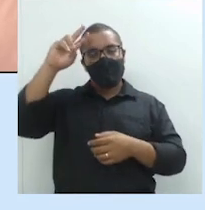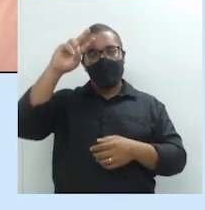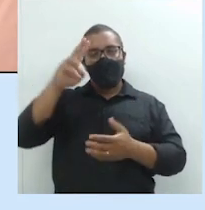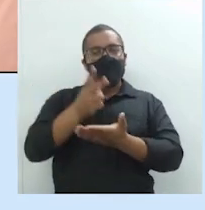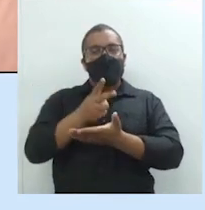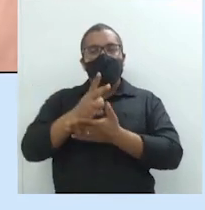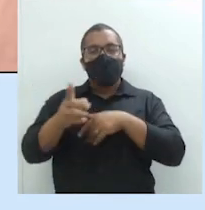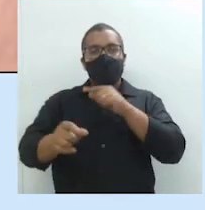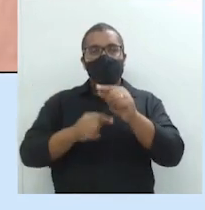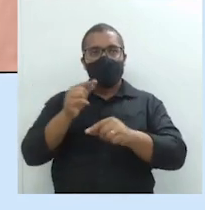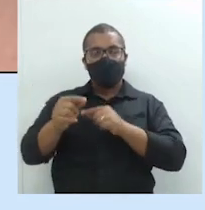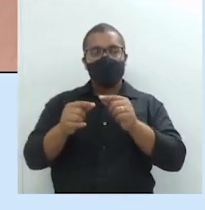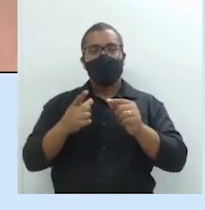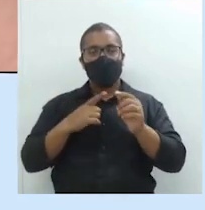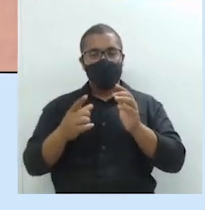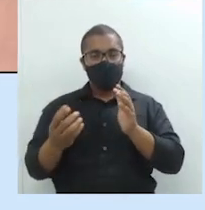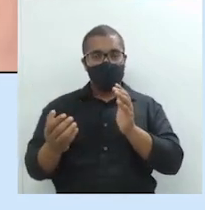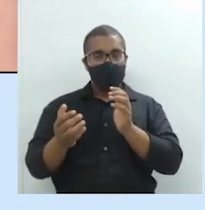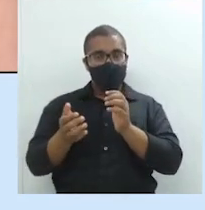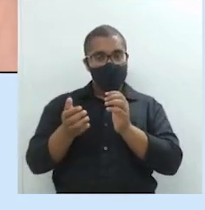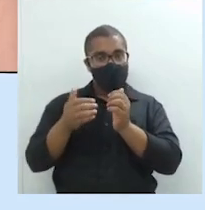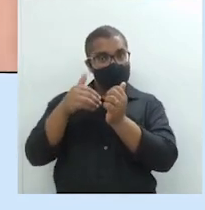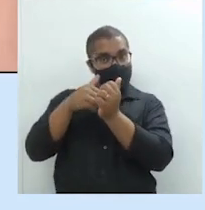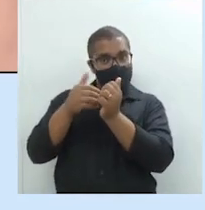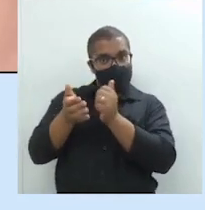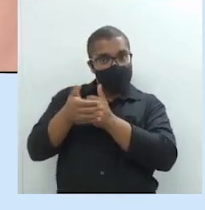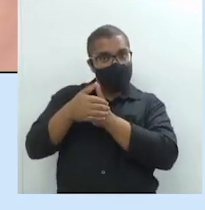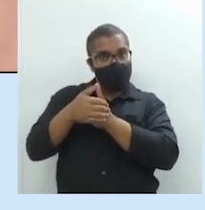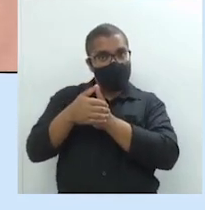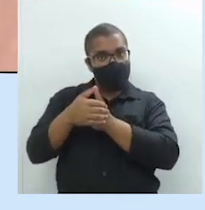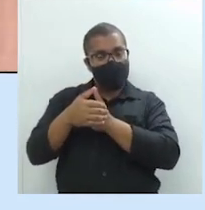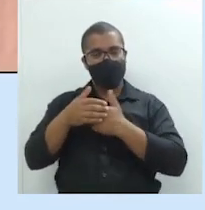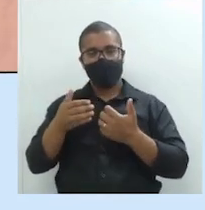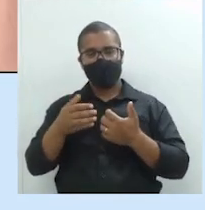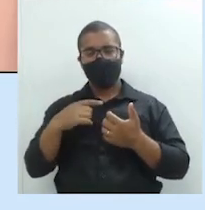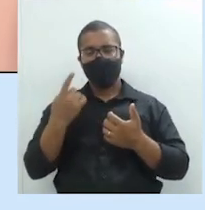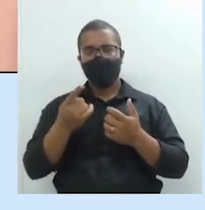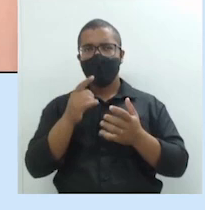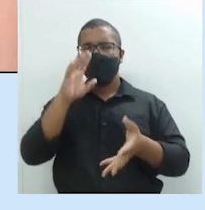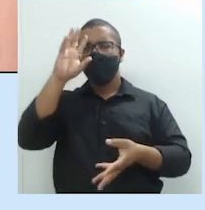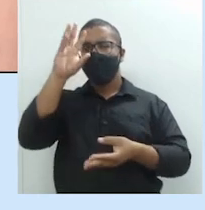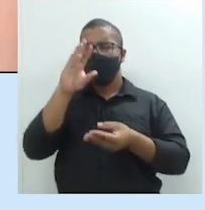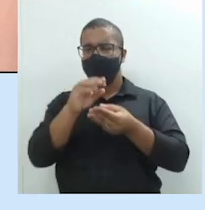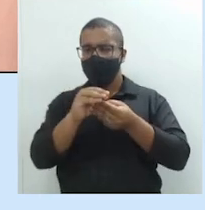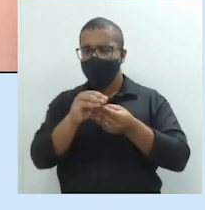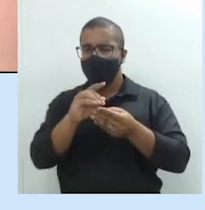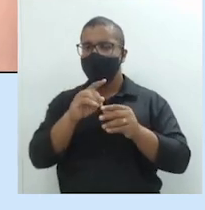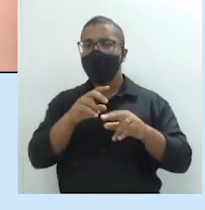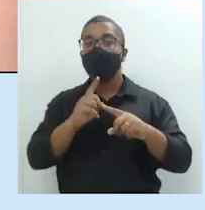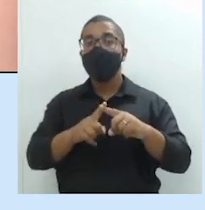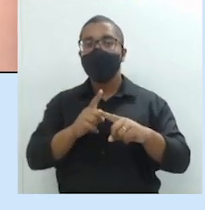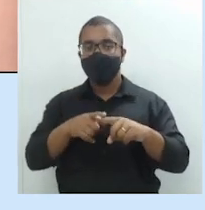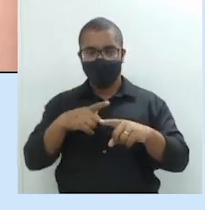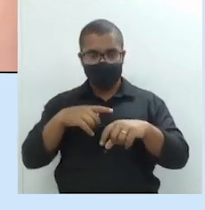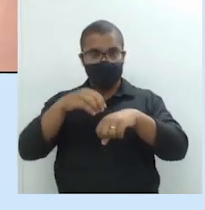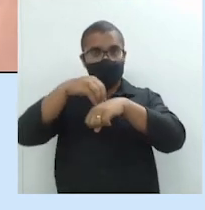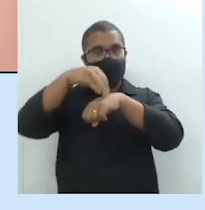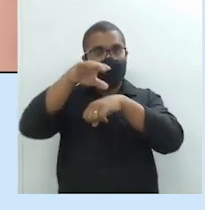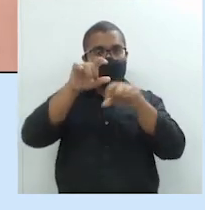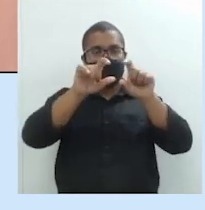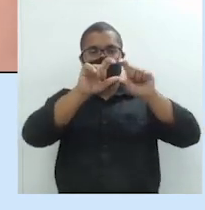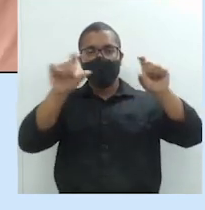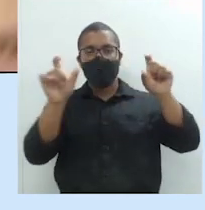digo a vocês. O implícito, o não dito, muitas vezes há uma pista no dito,